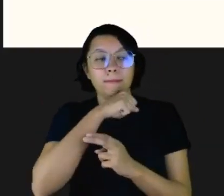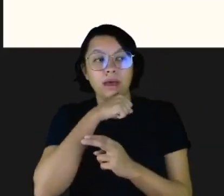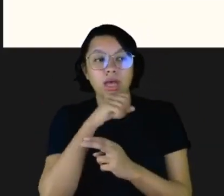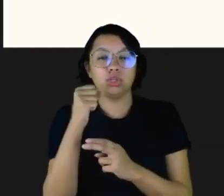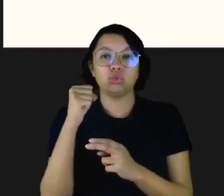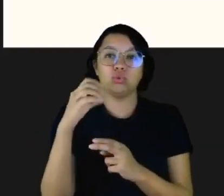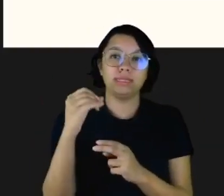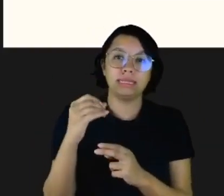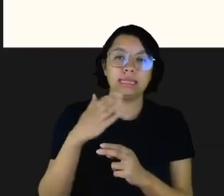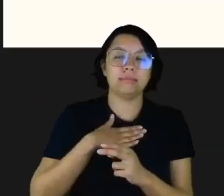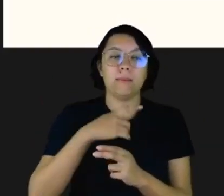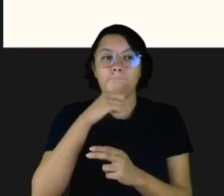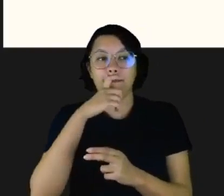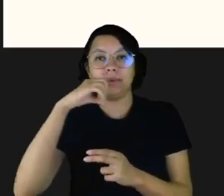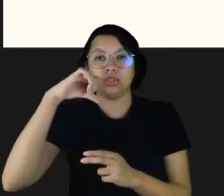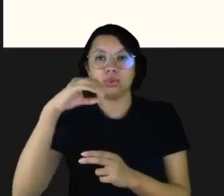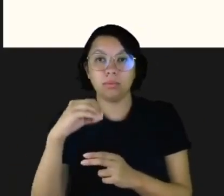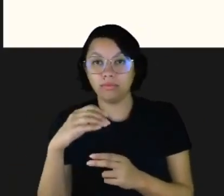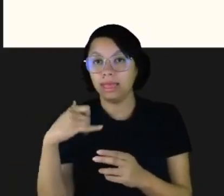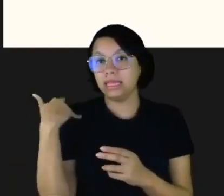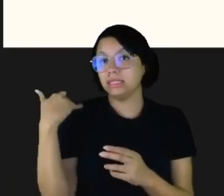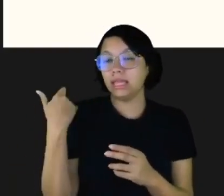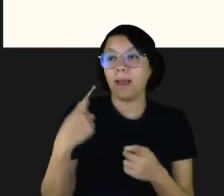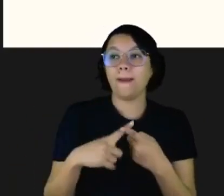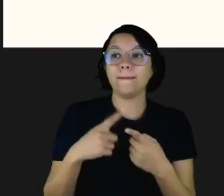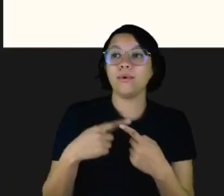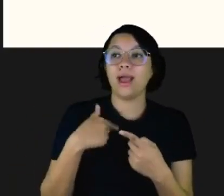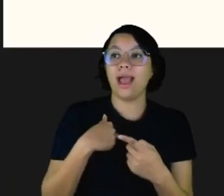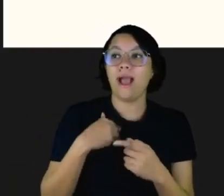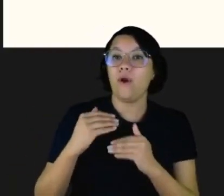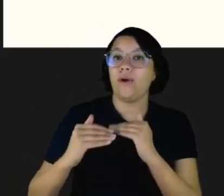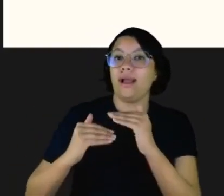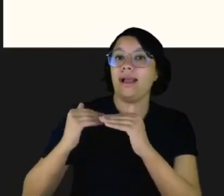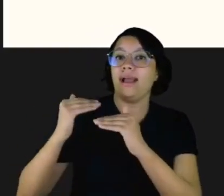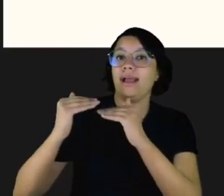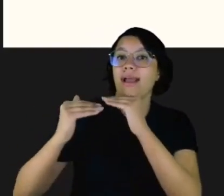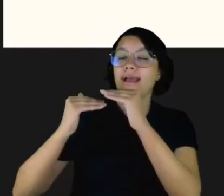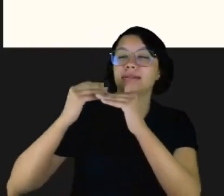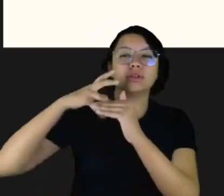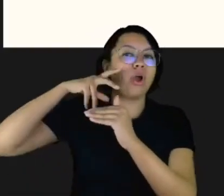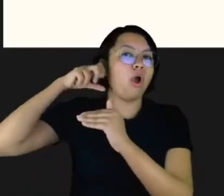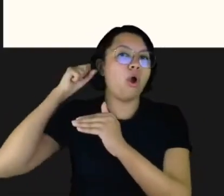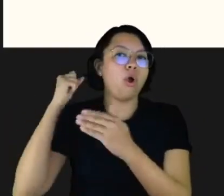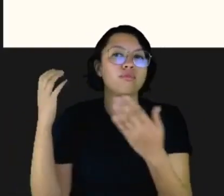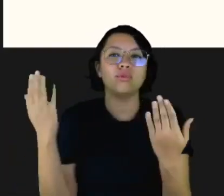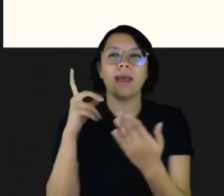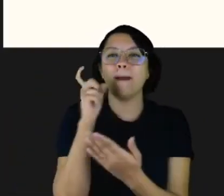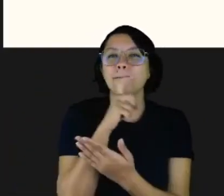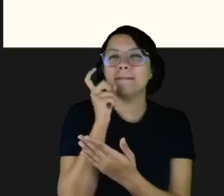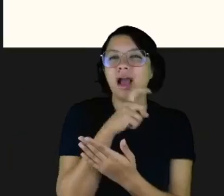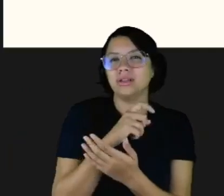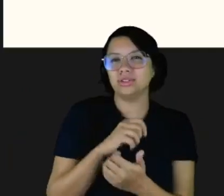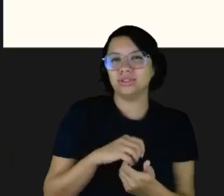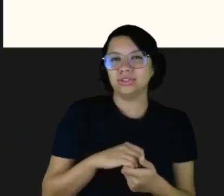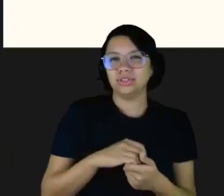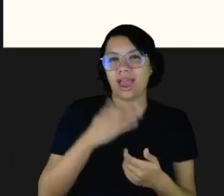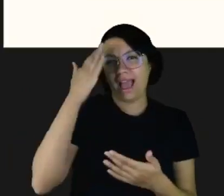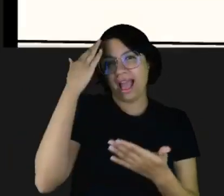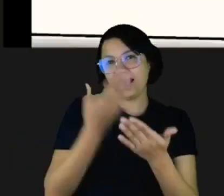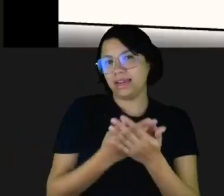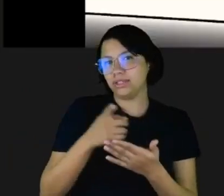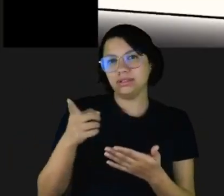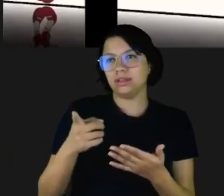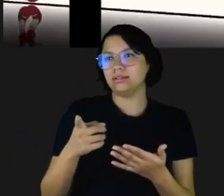meu pai de 90, porque eu cresci ouvindo essas mentiras e acreditando